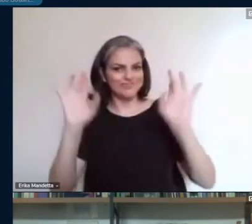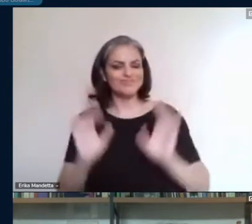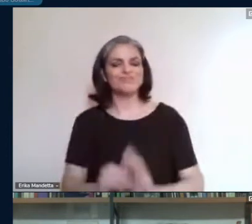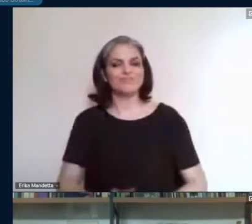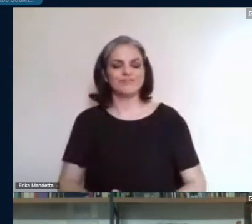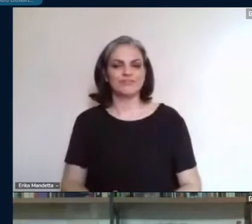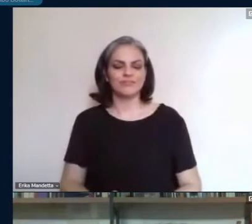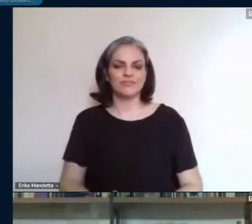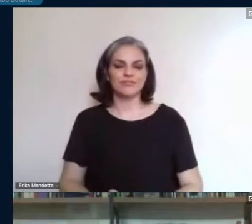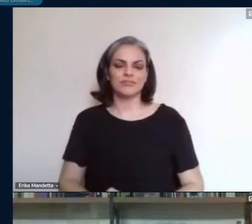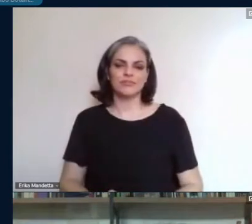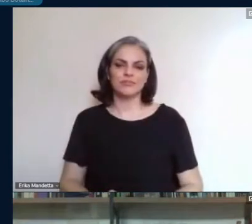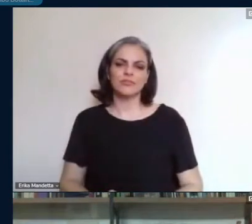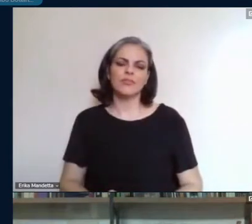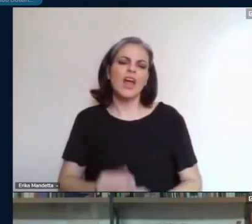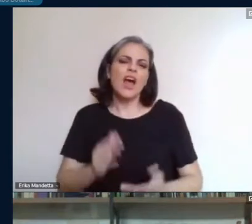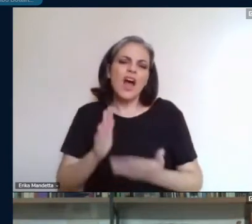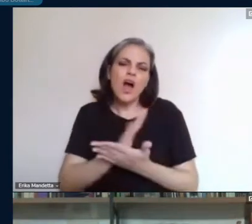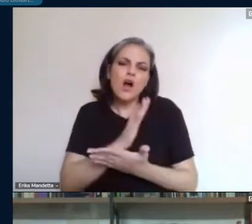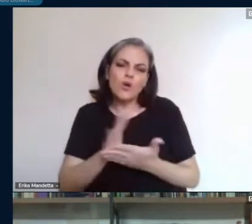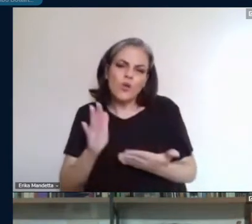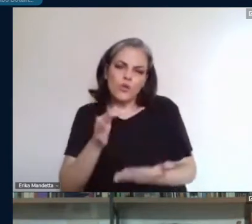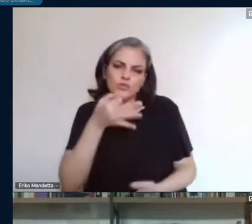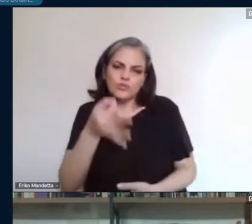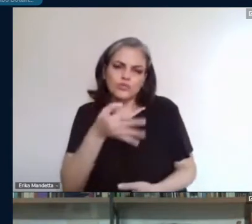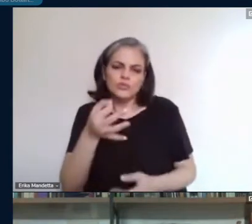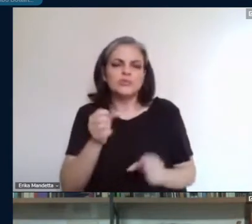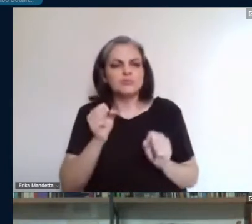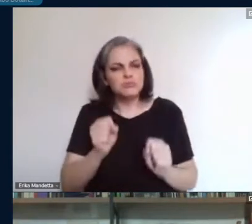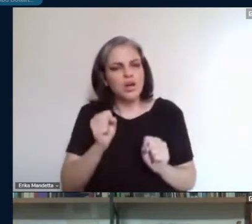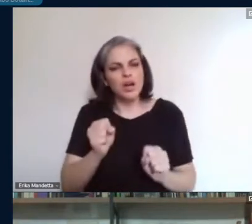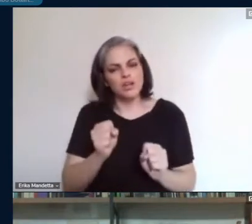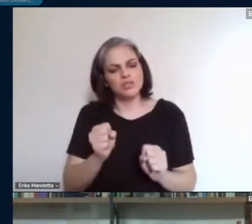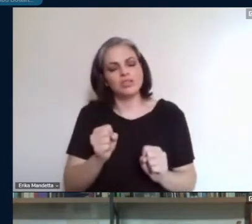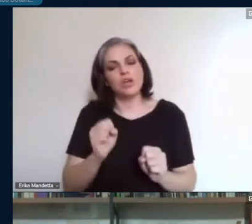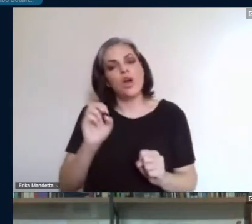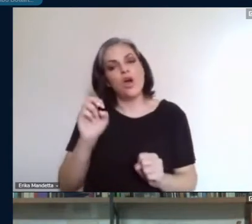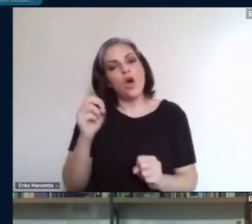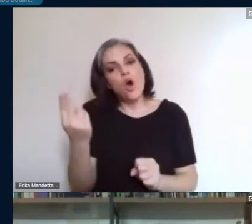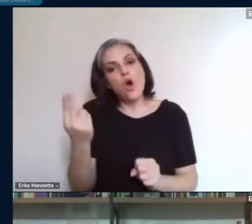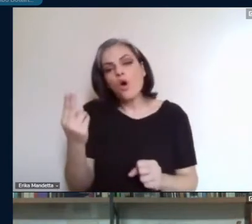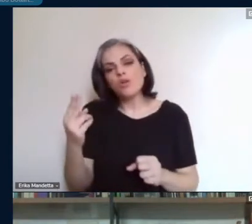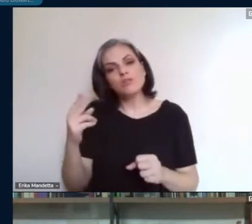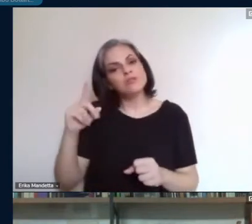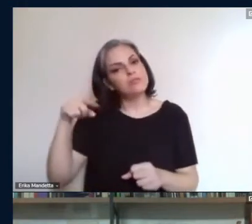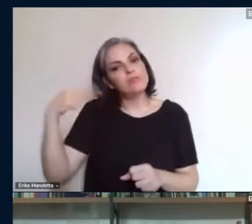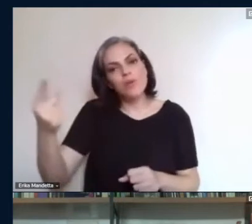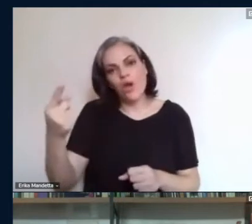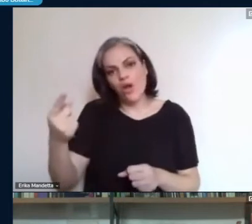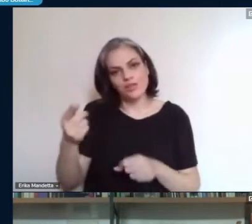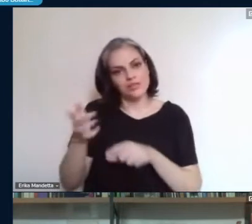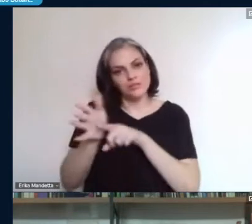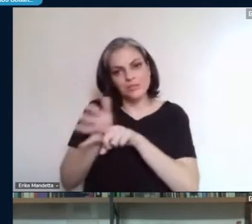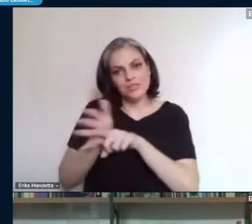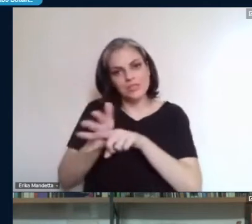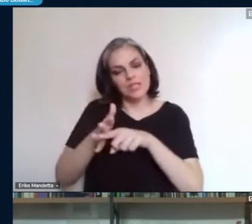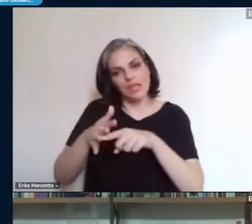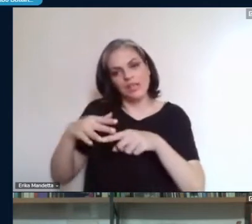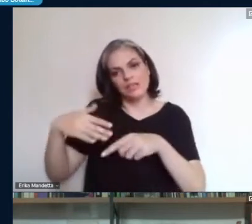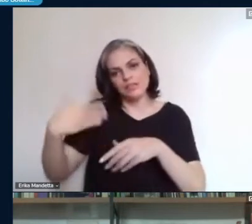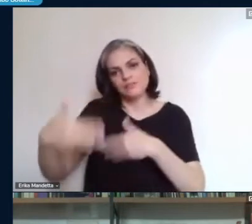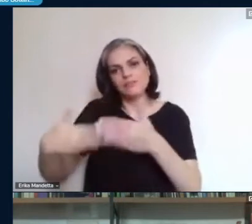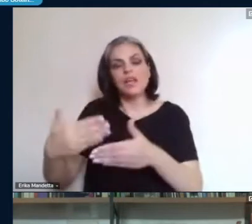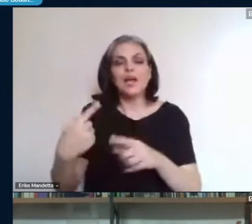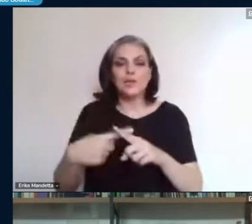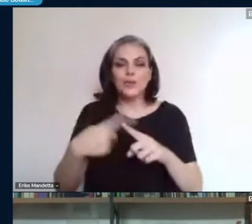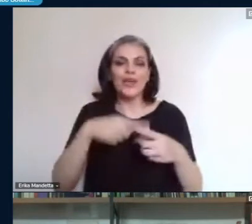que outros podem ser desdobramentos, porque quanto mais a gente vai lendo o trabalho, mais a gente vai gostando, e aí a